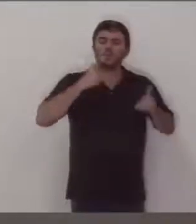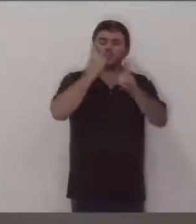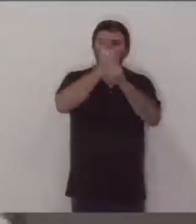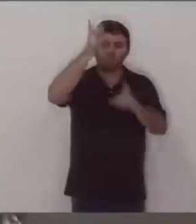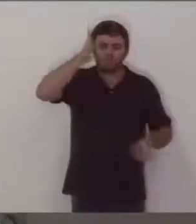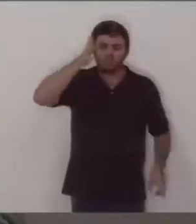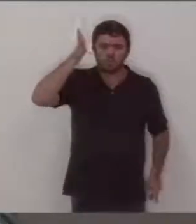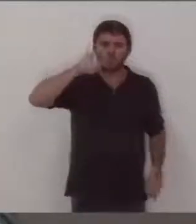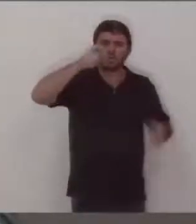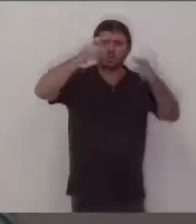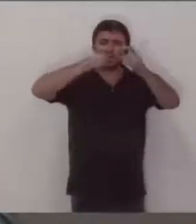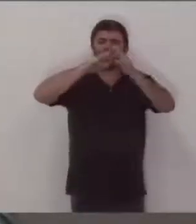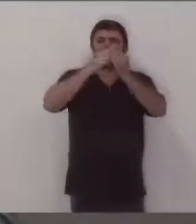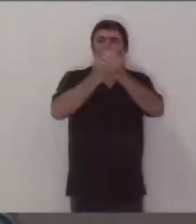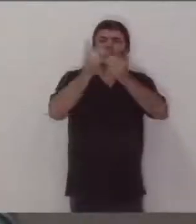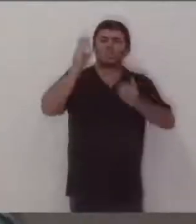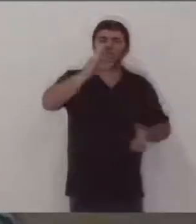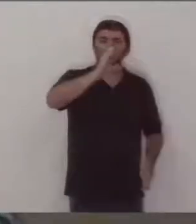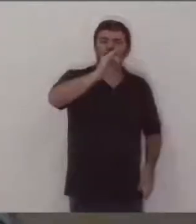vai convidando novamente, né?